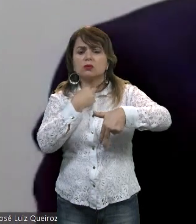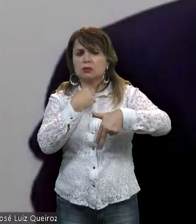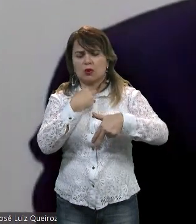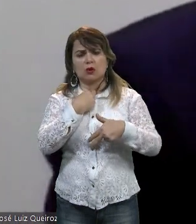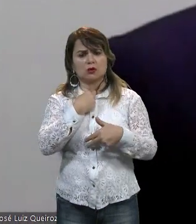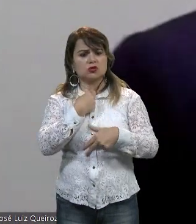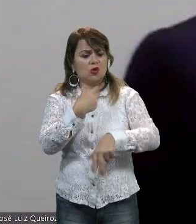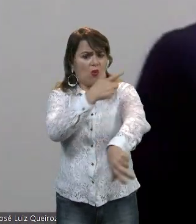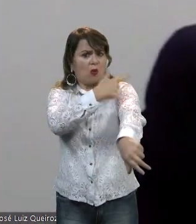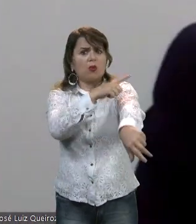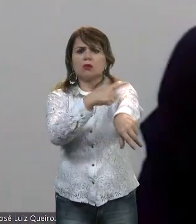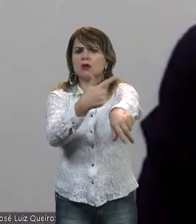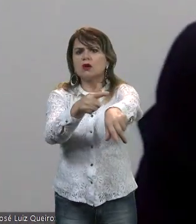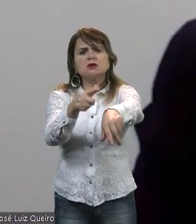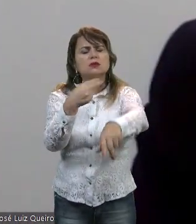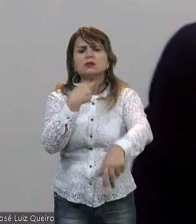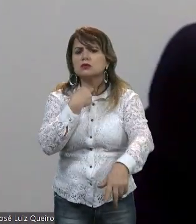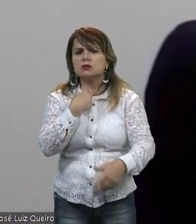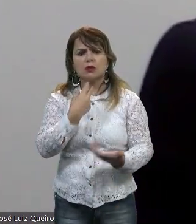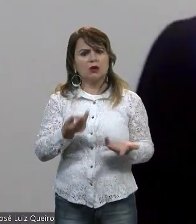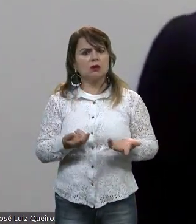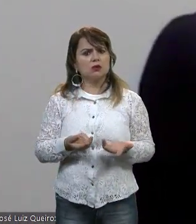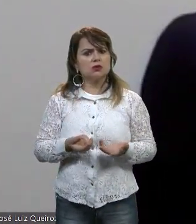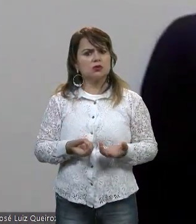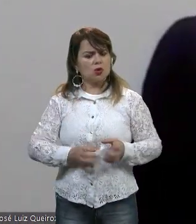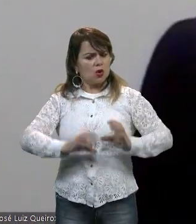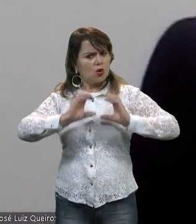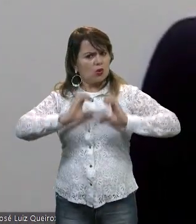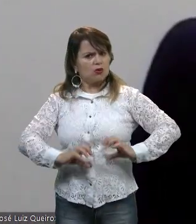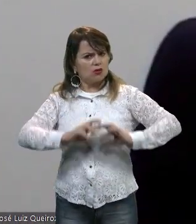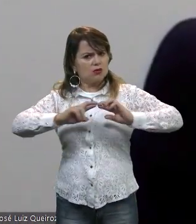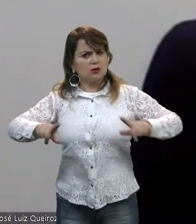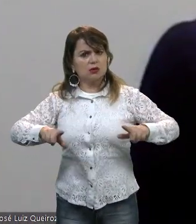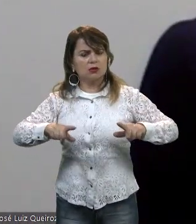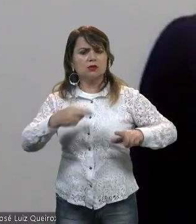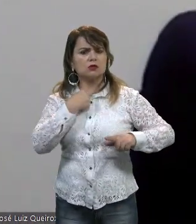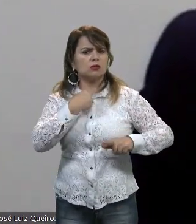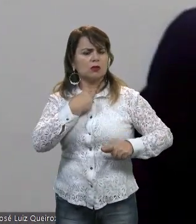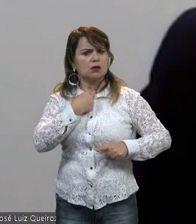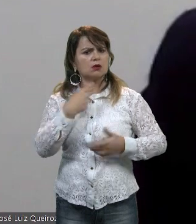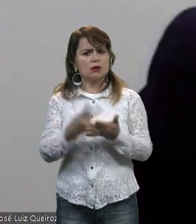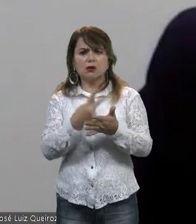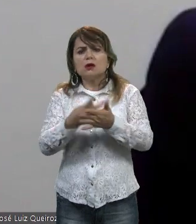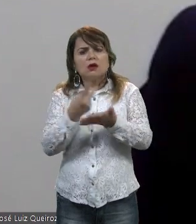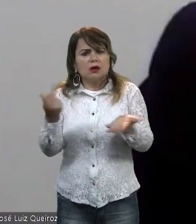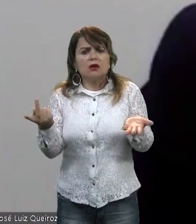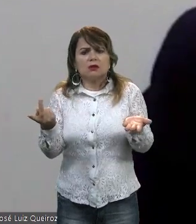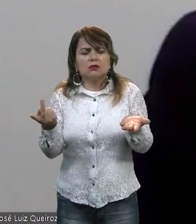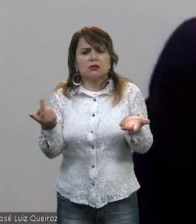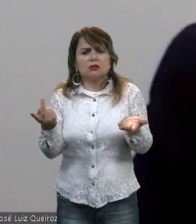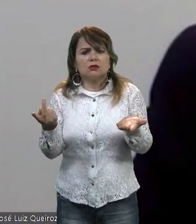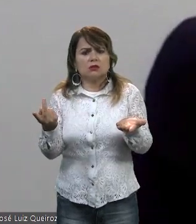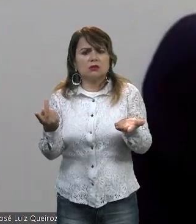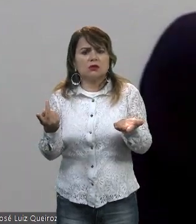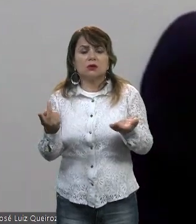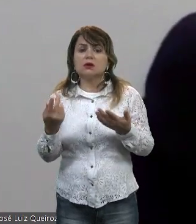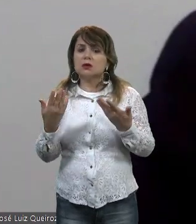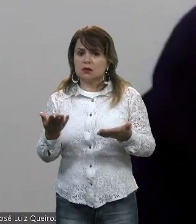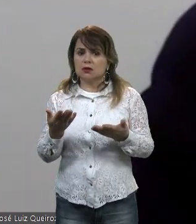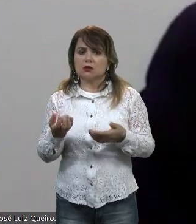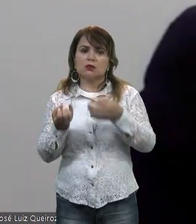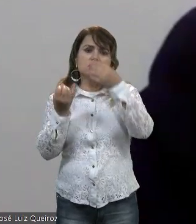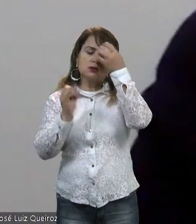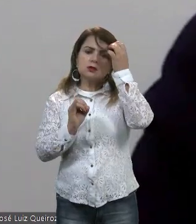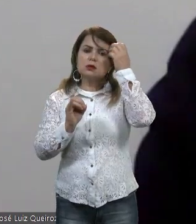de educação, a barbárie, o despreparo, não são virtudes. Não são virtudes e nunca serão. E quando a gente